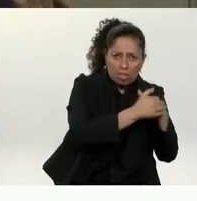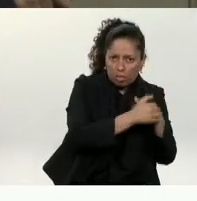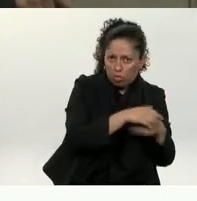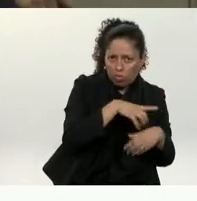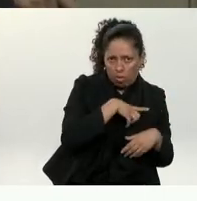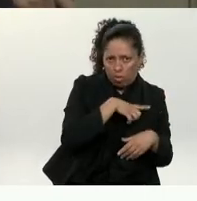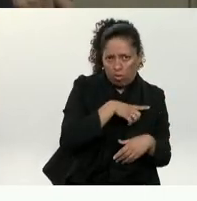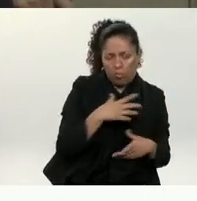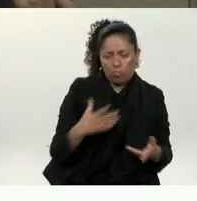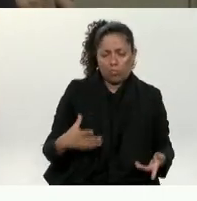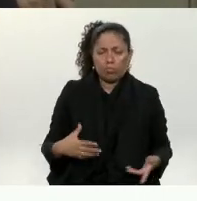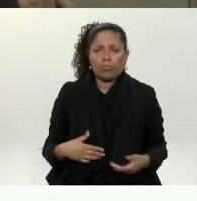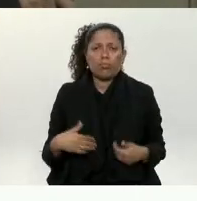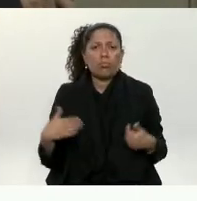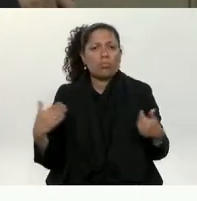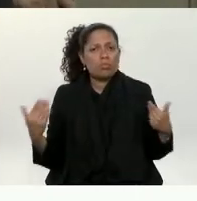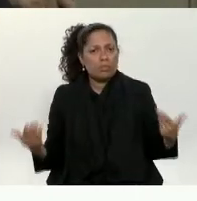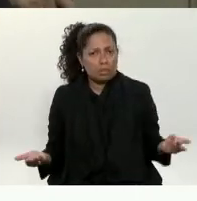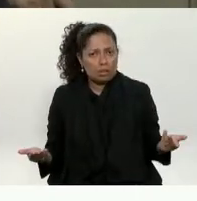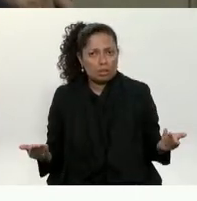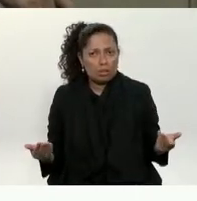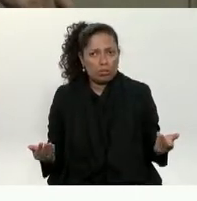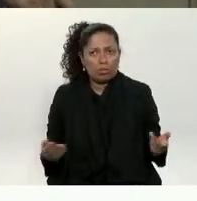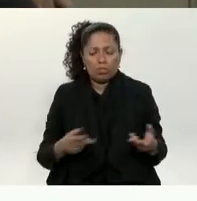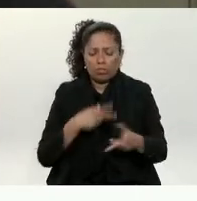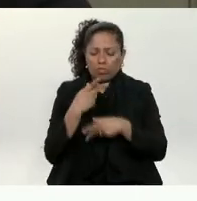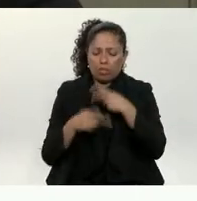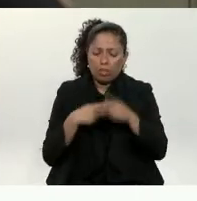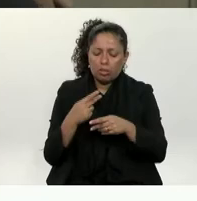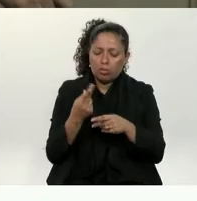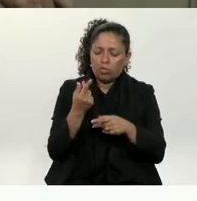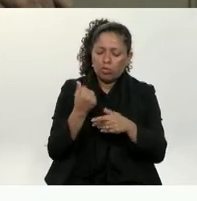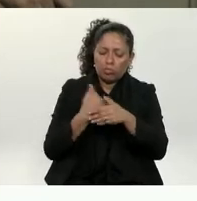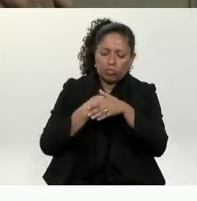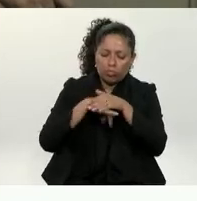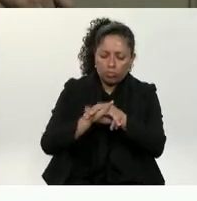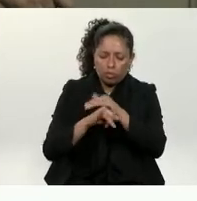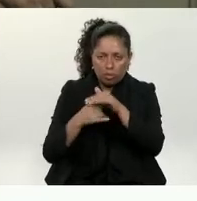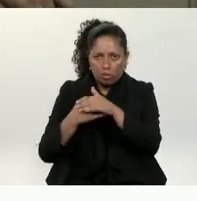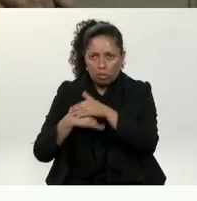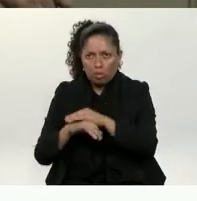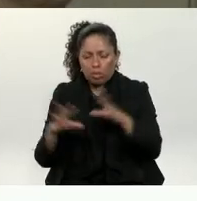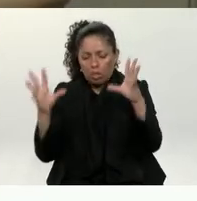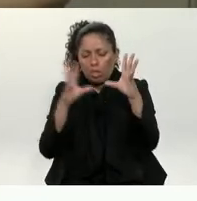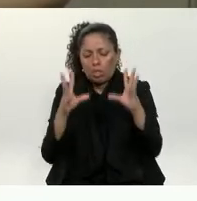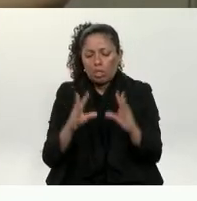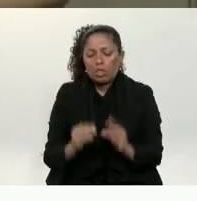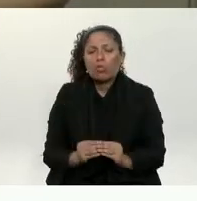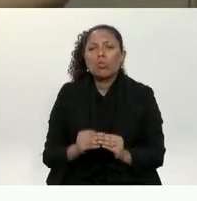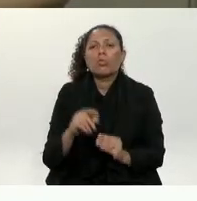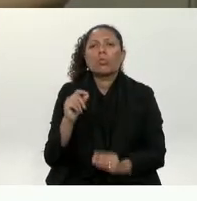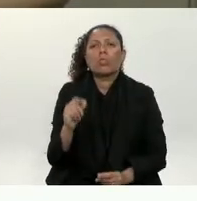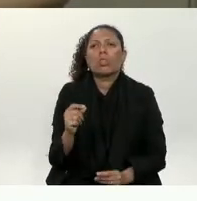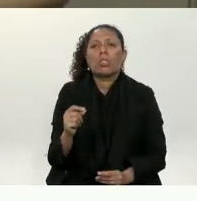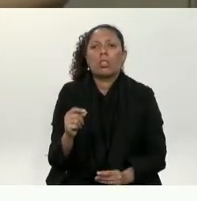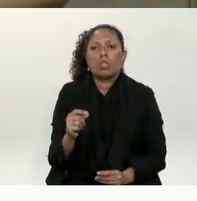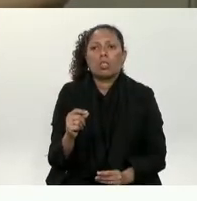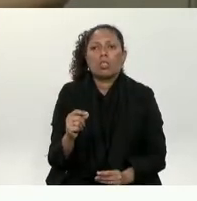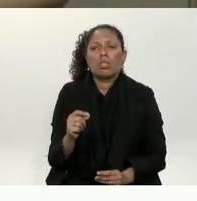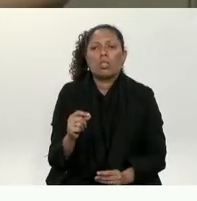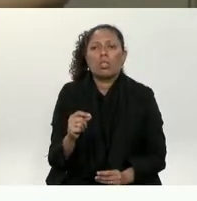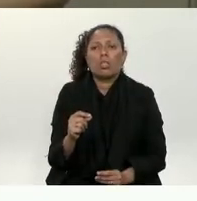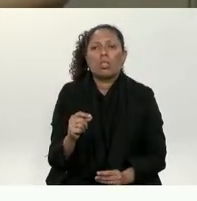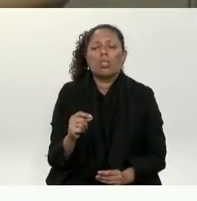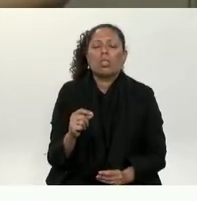E toda questão... inclusive sobre o subinvestimento, na verdade, se resumirá na resolução da revisão quinquenal